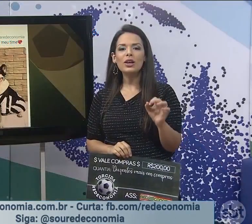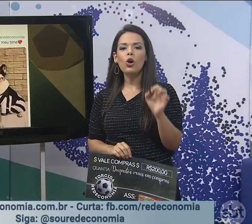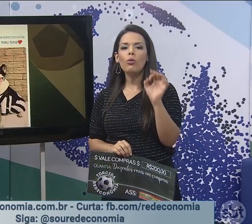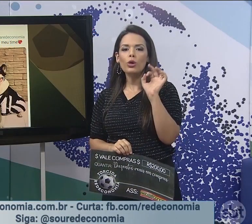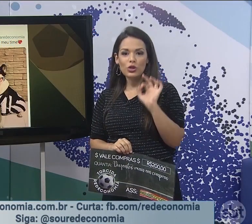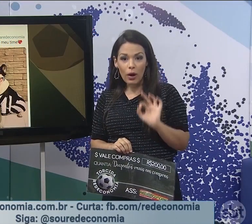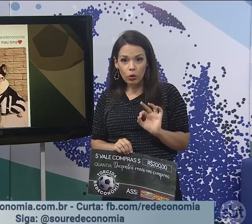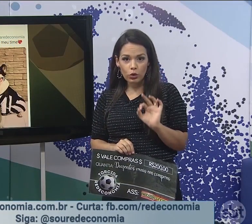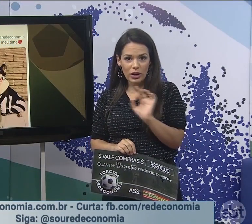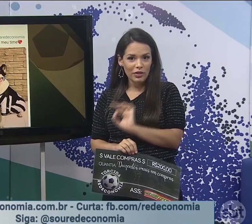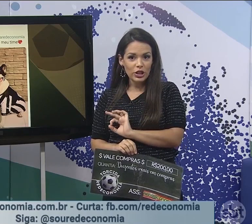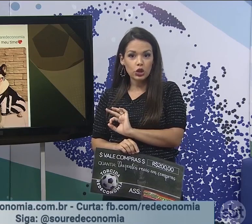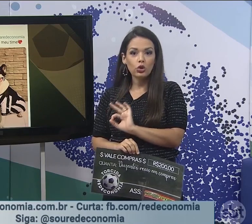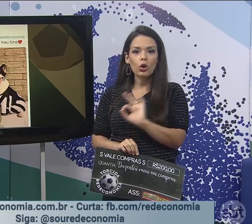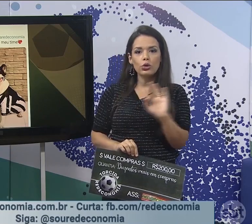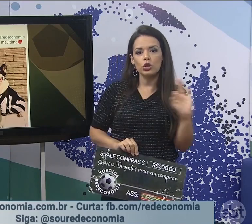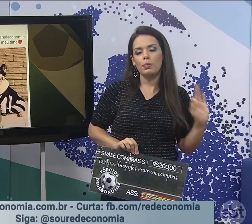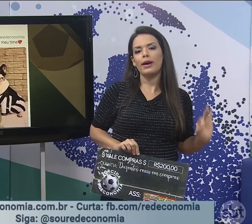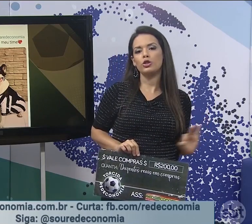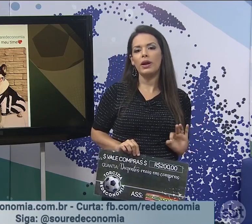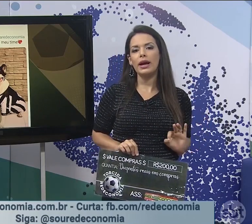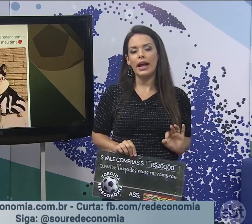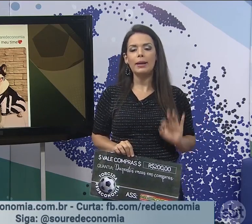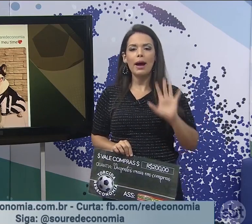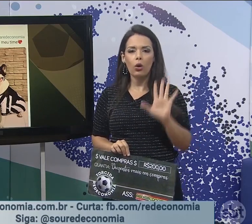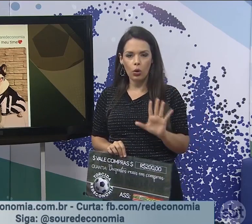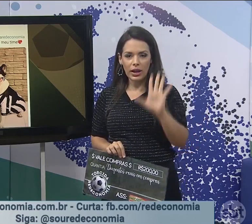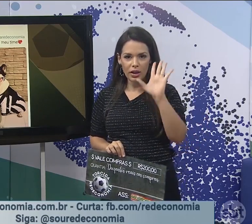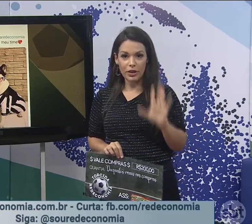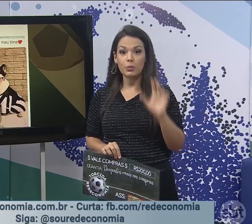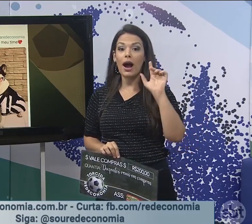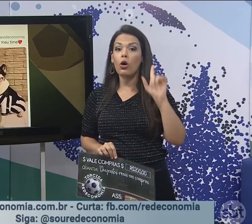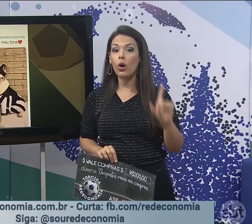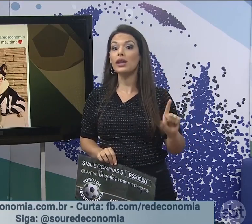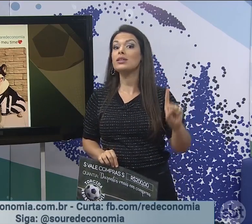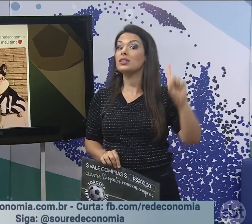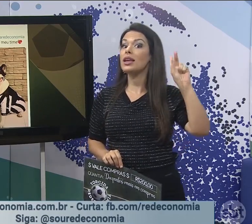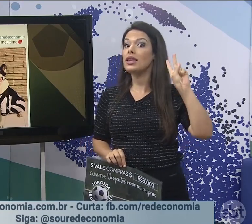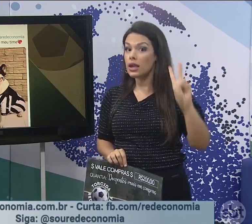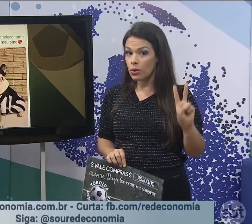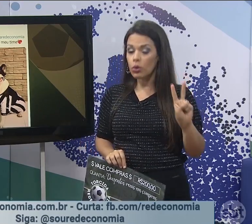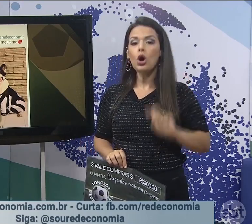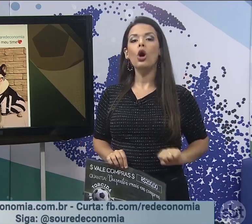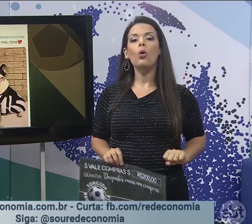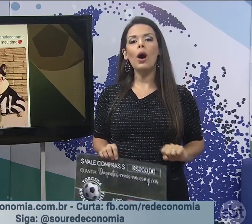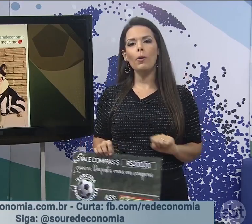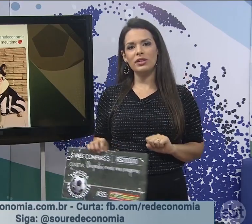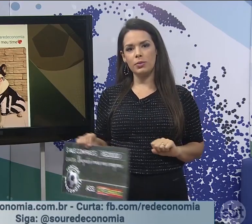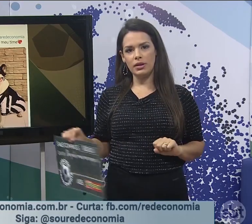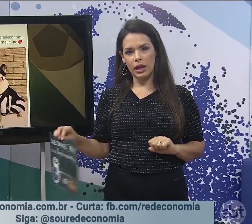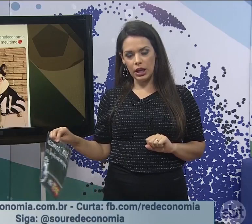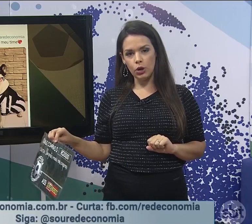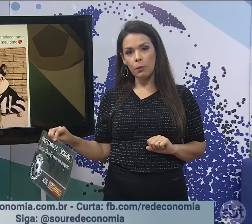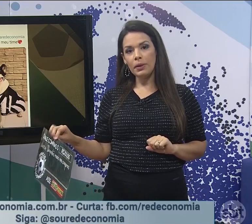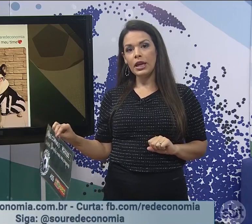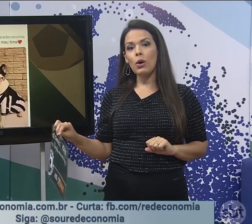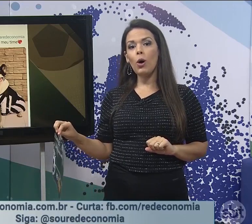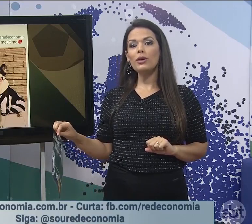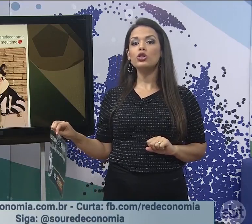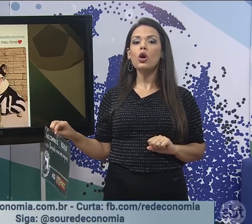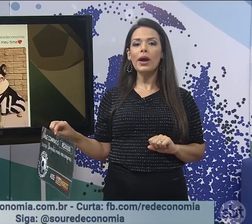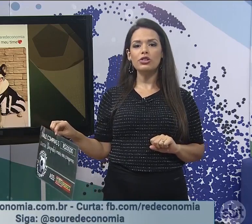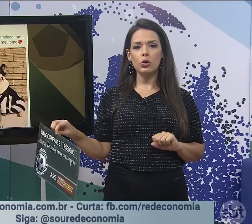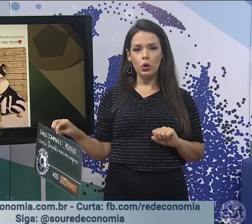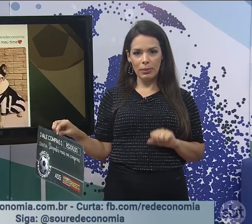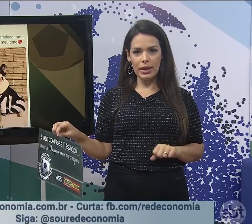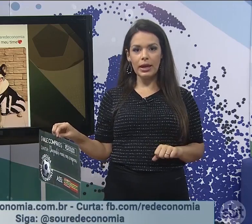E faça como o Oswaldo, ele fez todos os passos para ganhar. Ele marcou, o que ele fez? Marcou e seguiu o @ SBT Rio e o